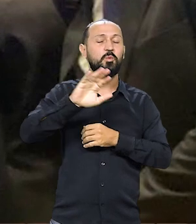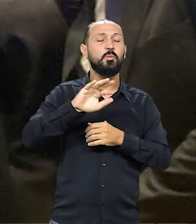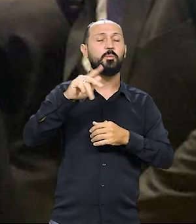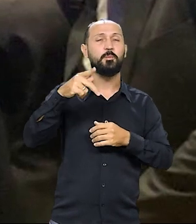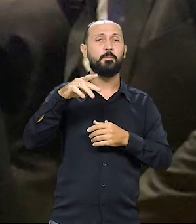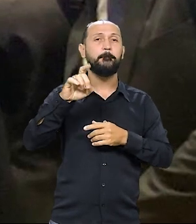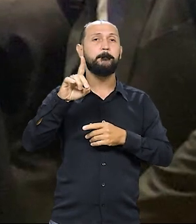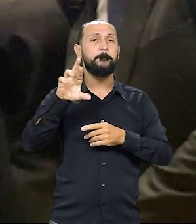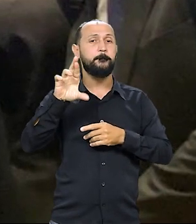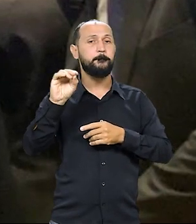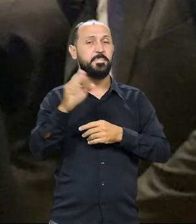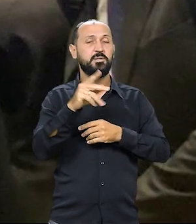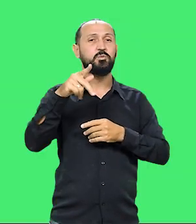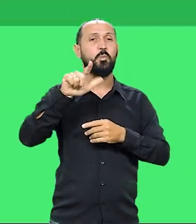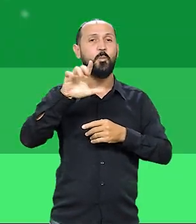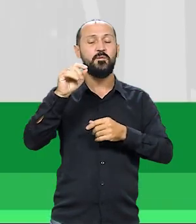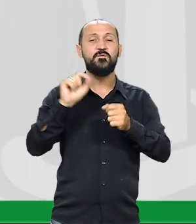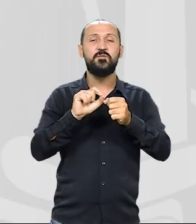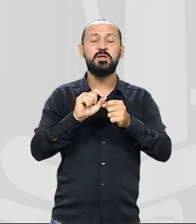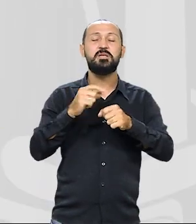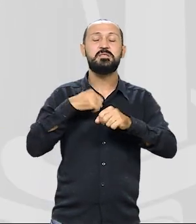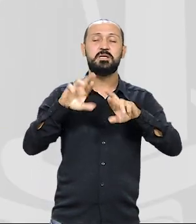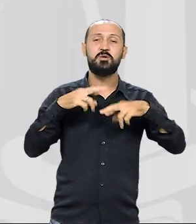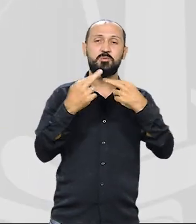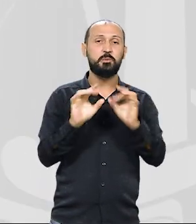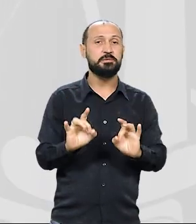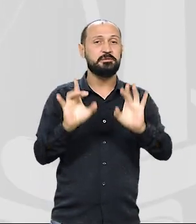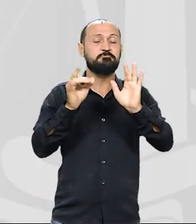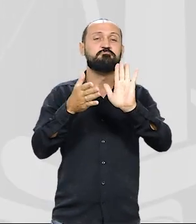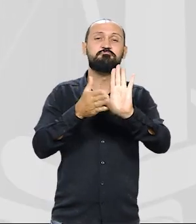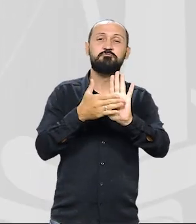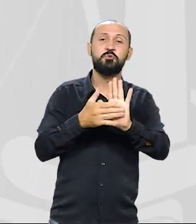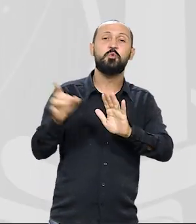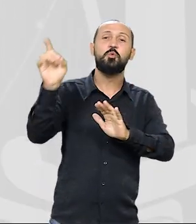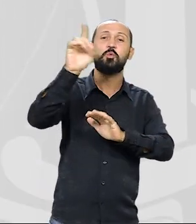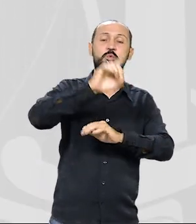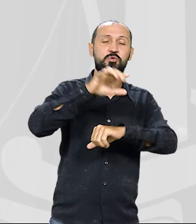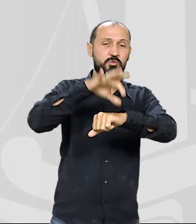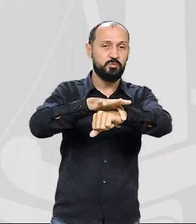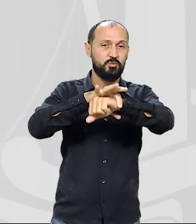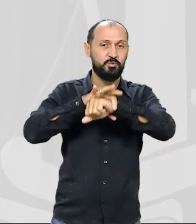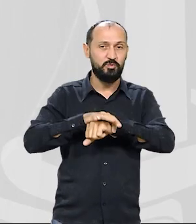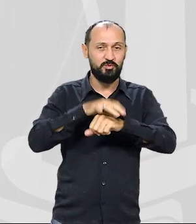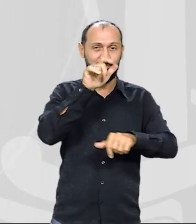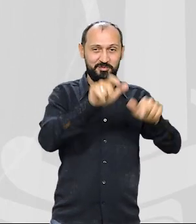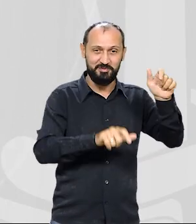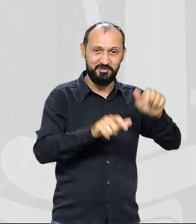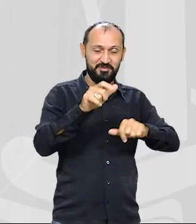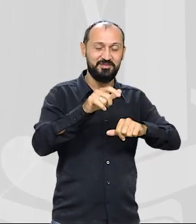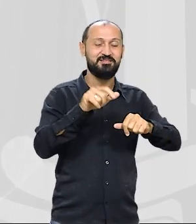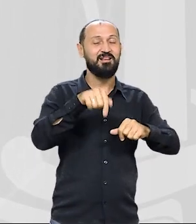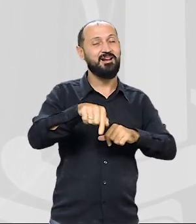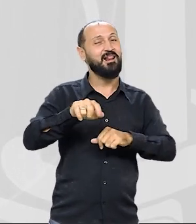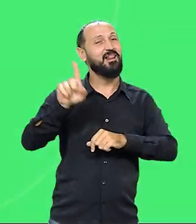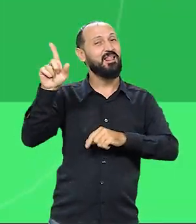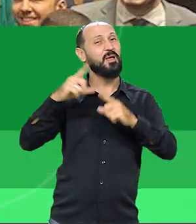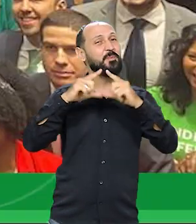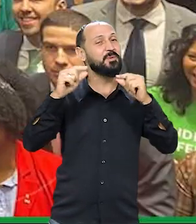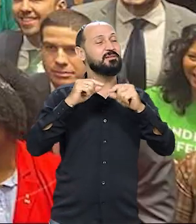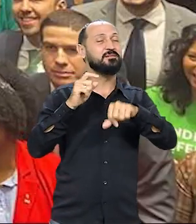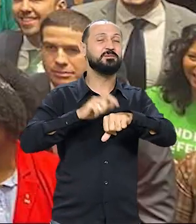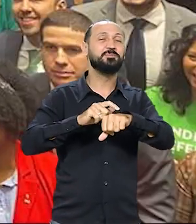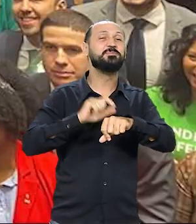Pedro Paulo Gasparini participou da sessão solene que comemorou e homenageou o Dia da Defensora e do Defensor Público em Brasília.